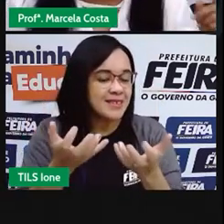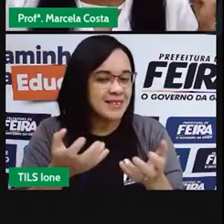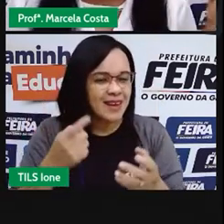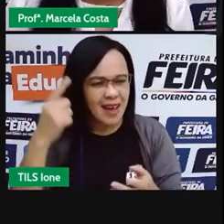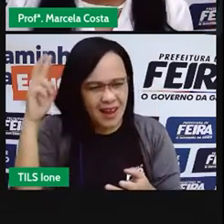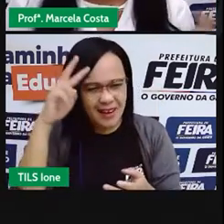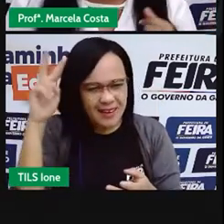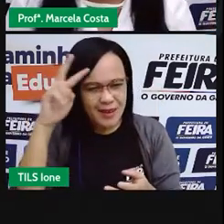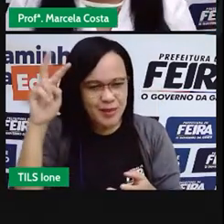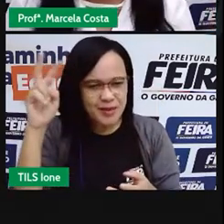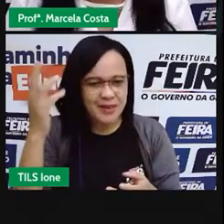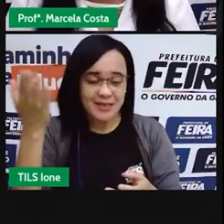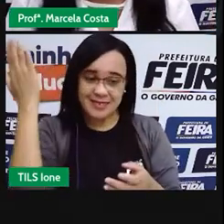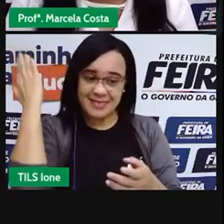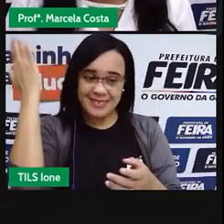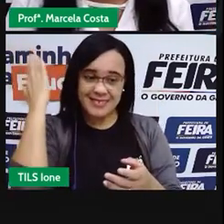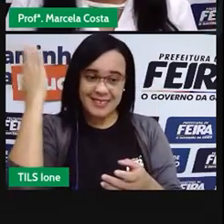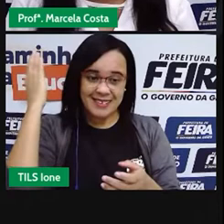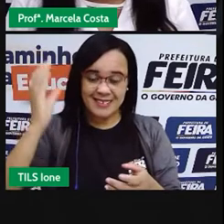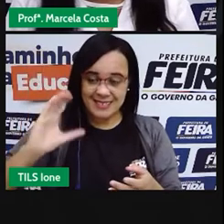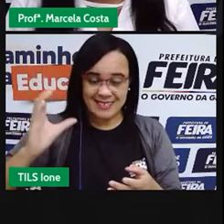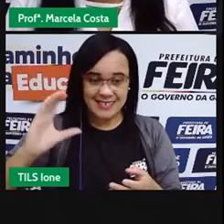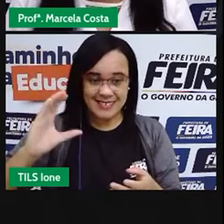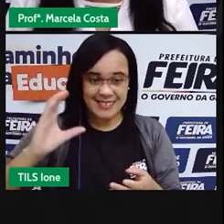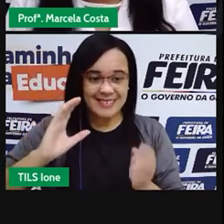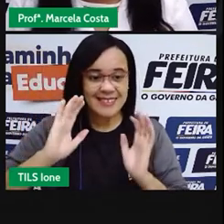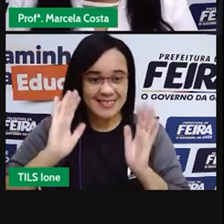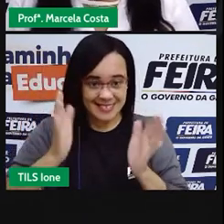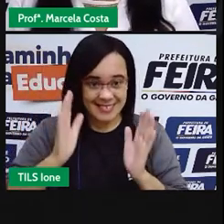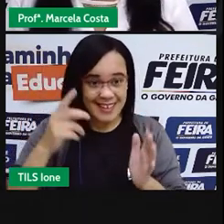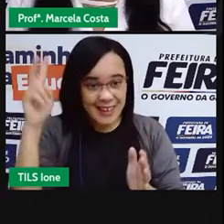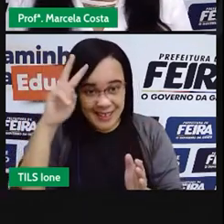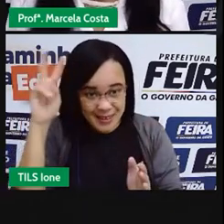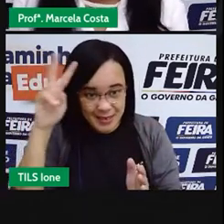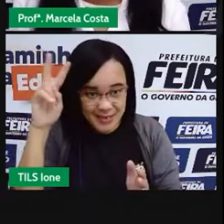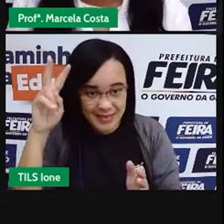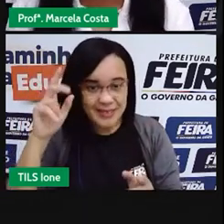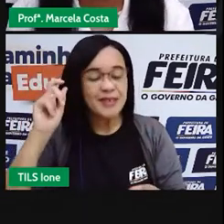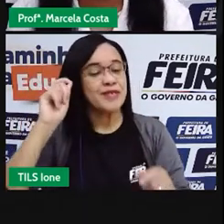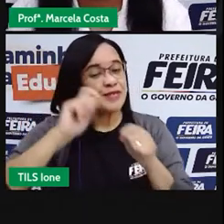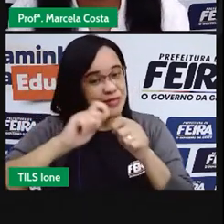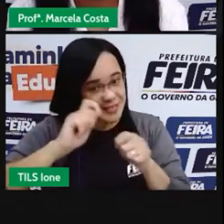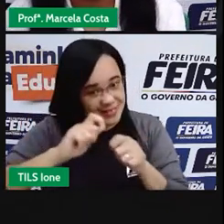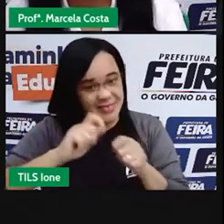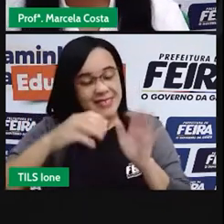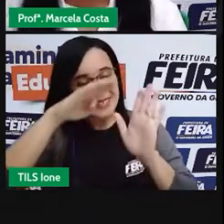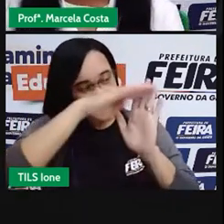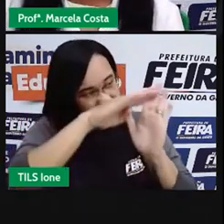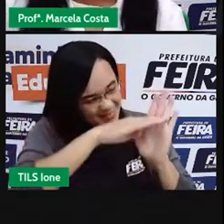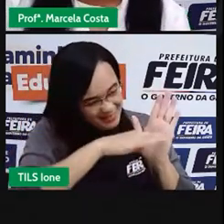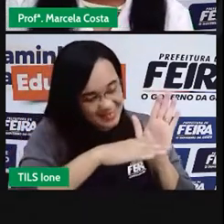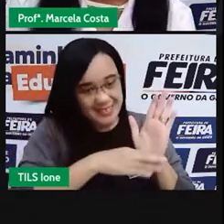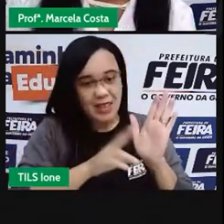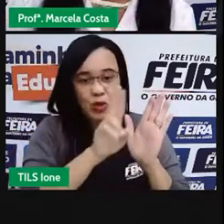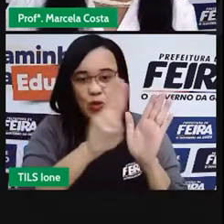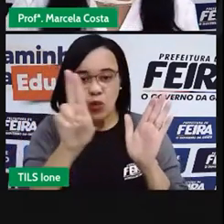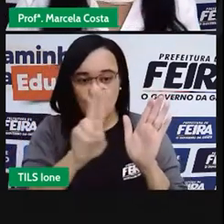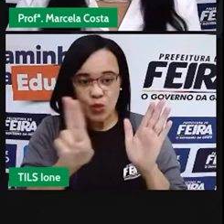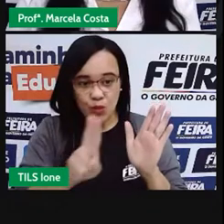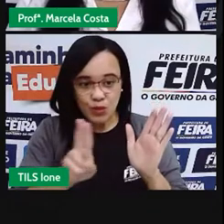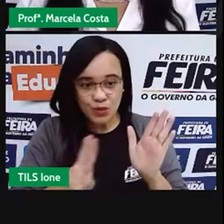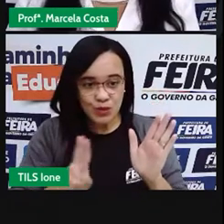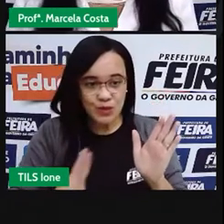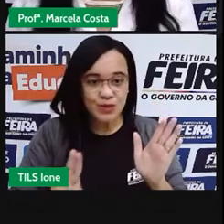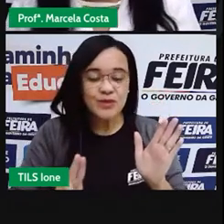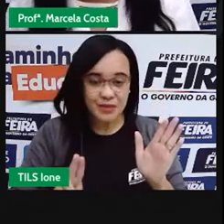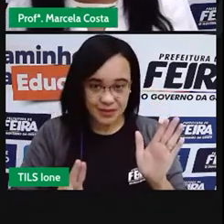na outra aula de ciências humanas. Lembra que a gente fez uma lista de compras do que eu quero e o